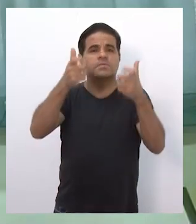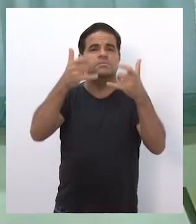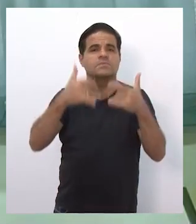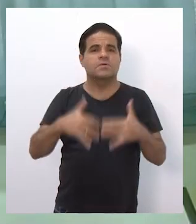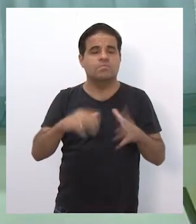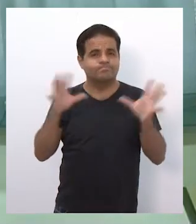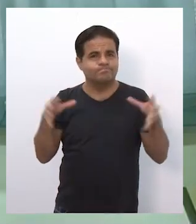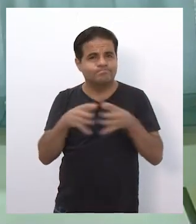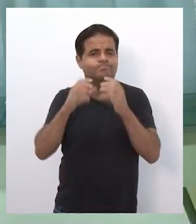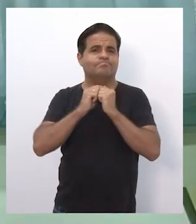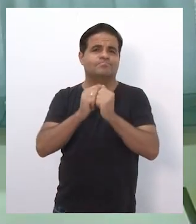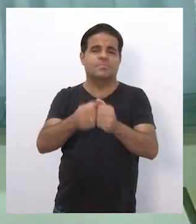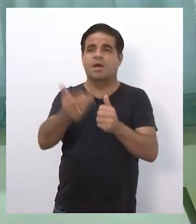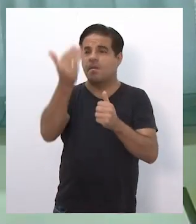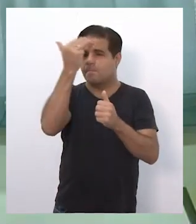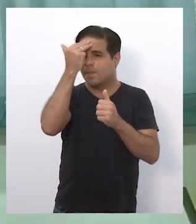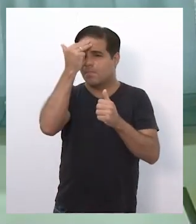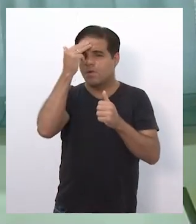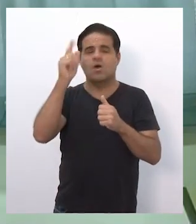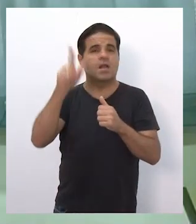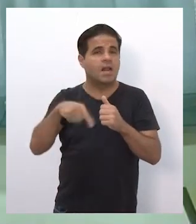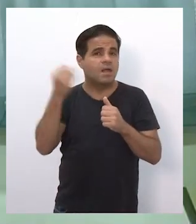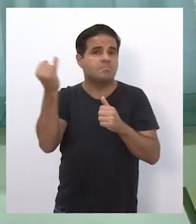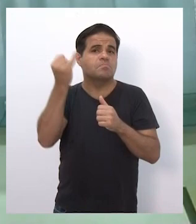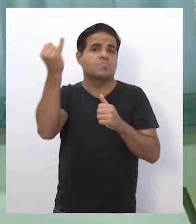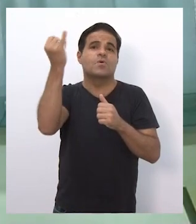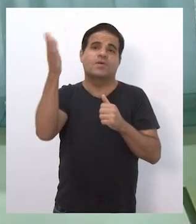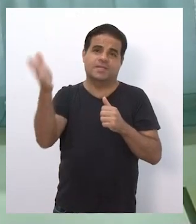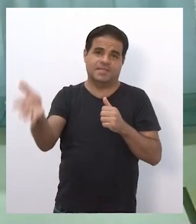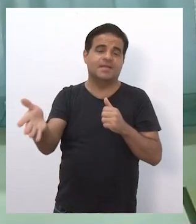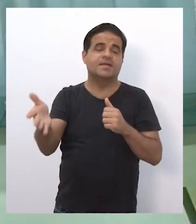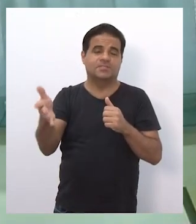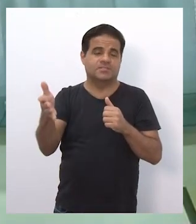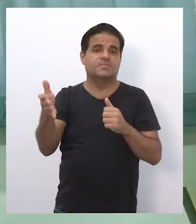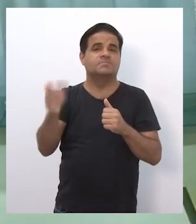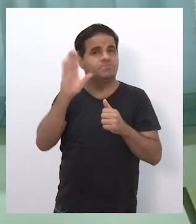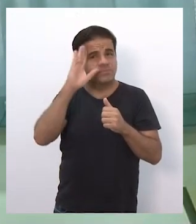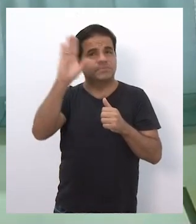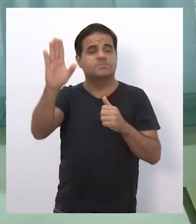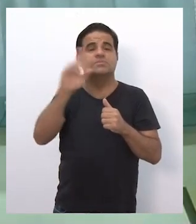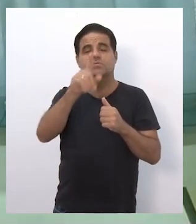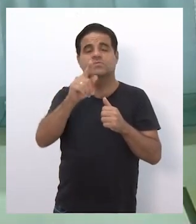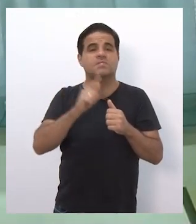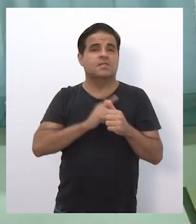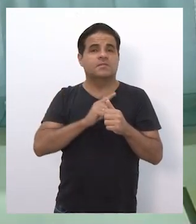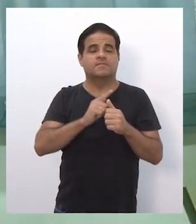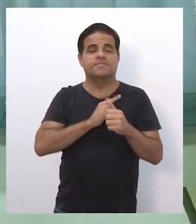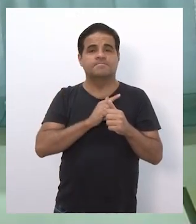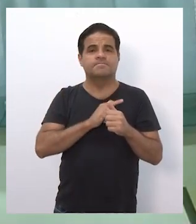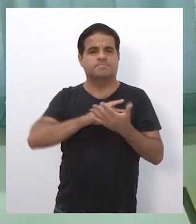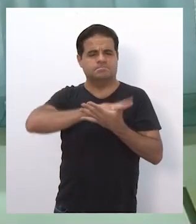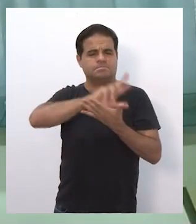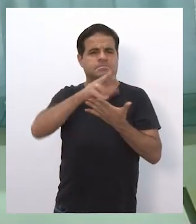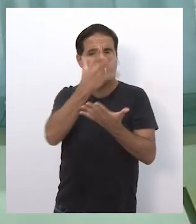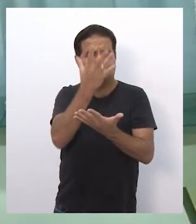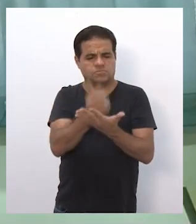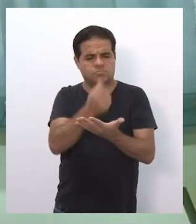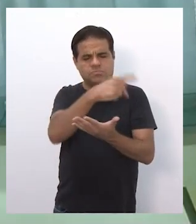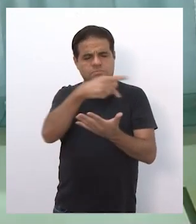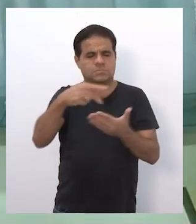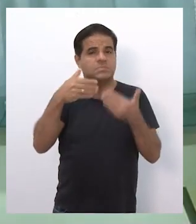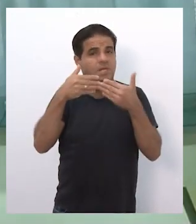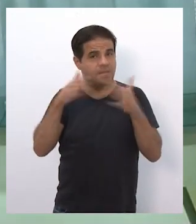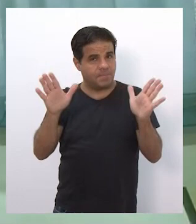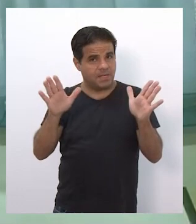si. A memória, ela é tão importante, no caso, principalmente quando você tem vários aplicativos